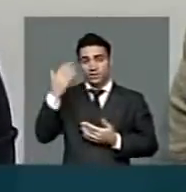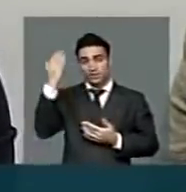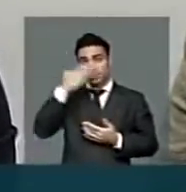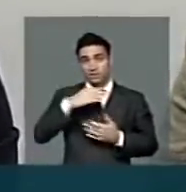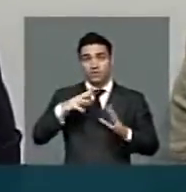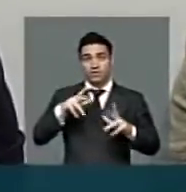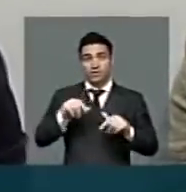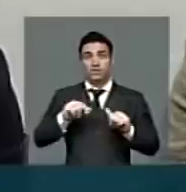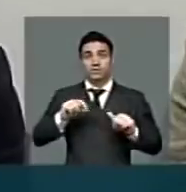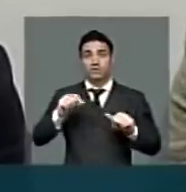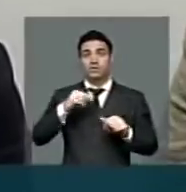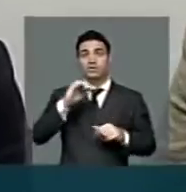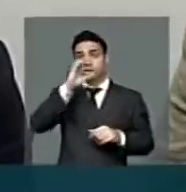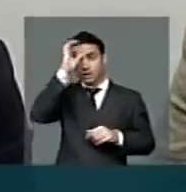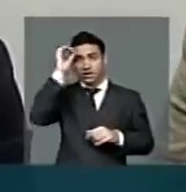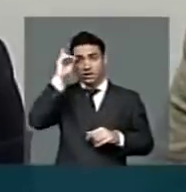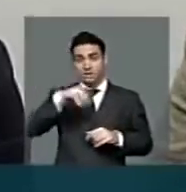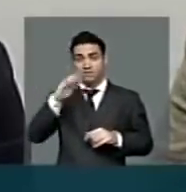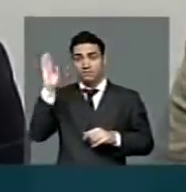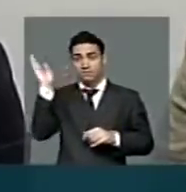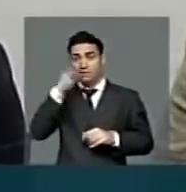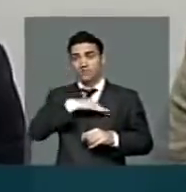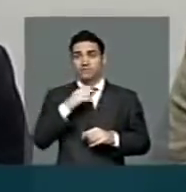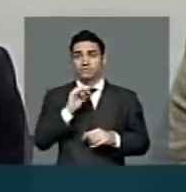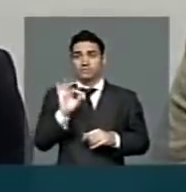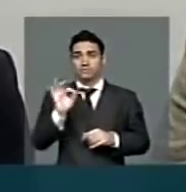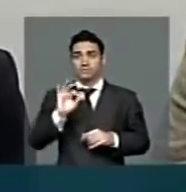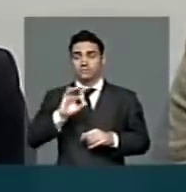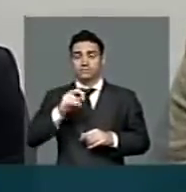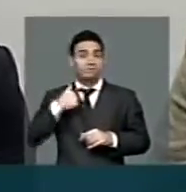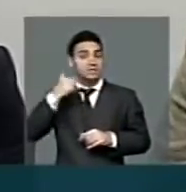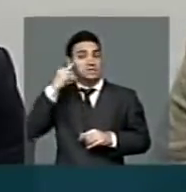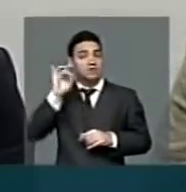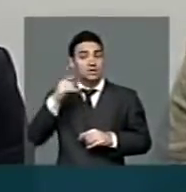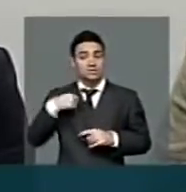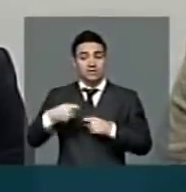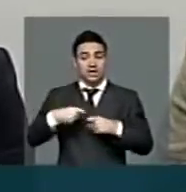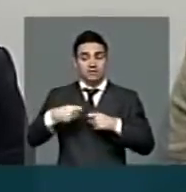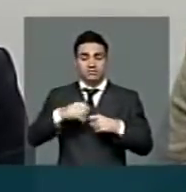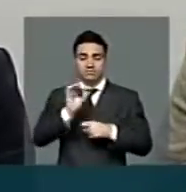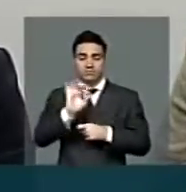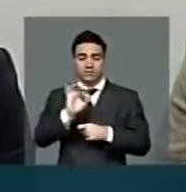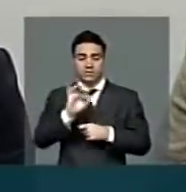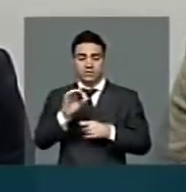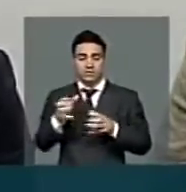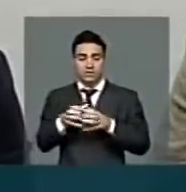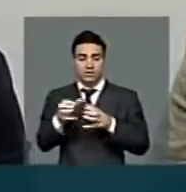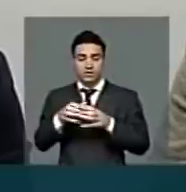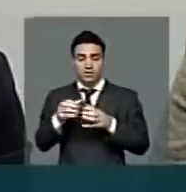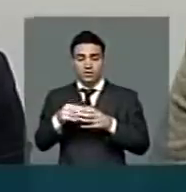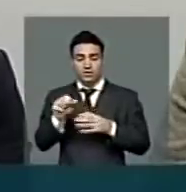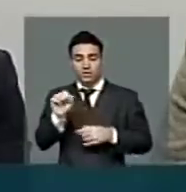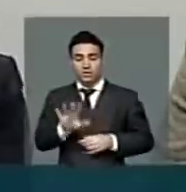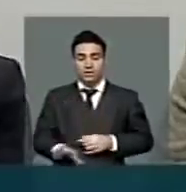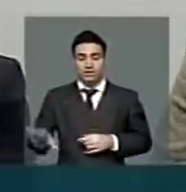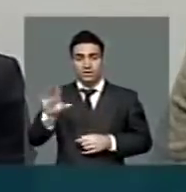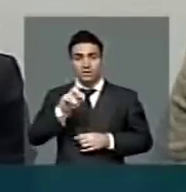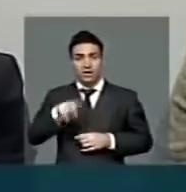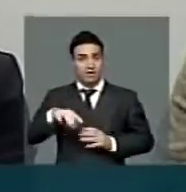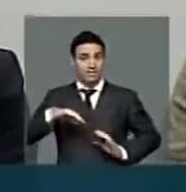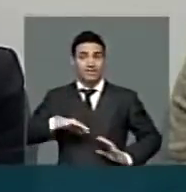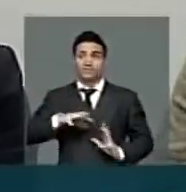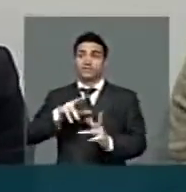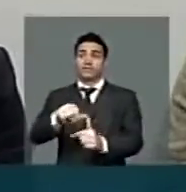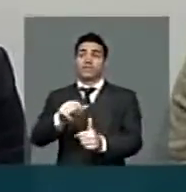é um predador sexual. Depois, quero lembrar para vocês que esse movimento das mulheres prostitutas não é um movimento nacional, é um movimento